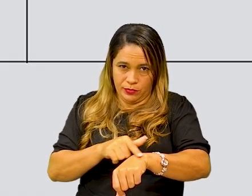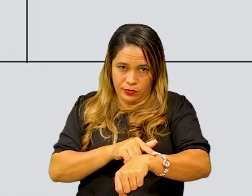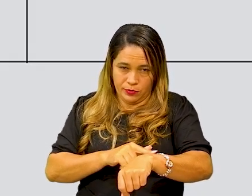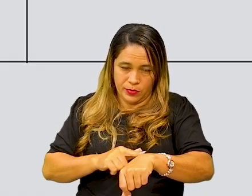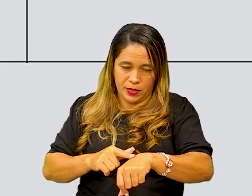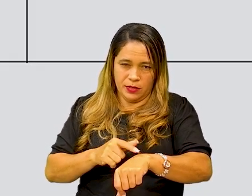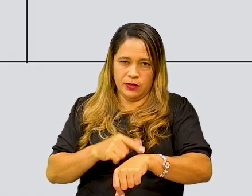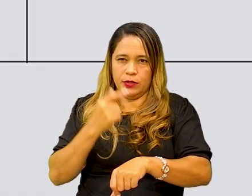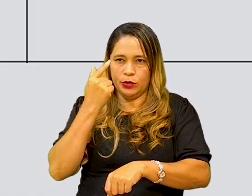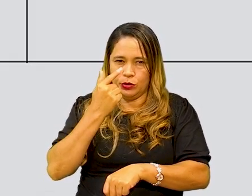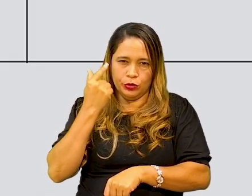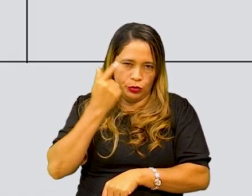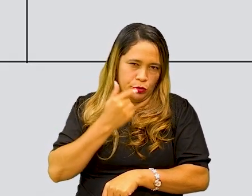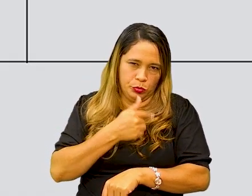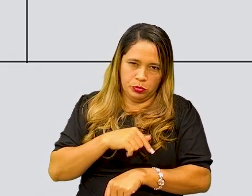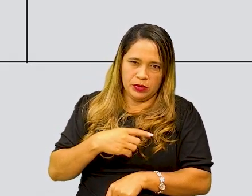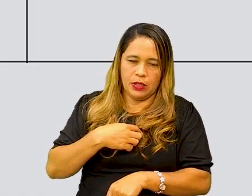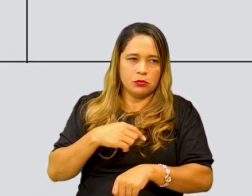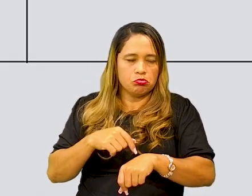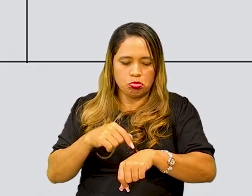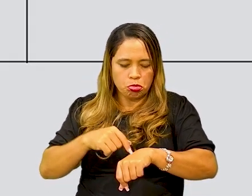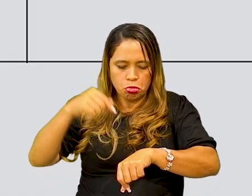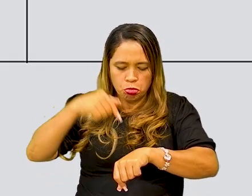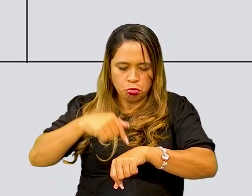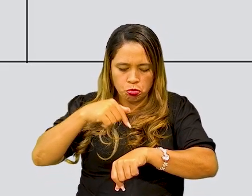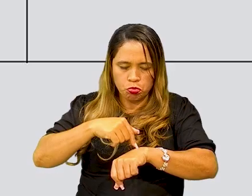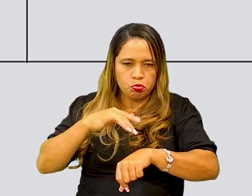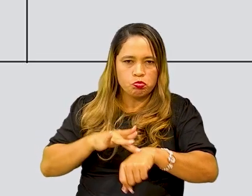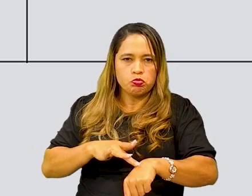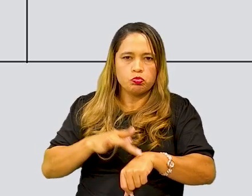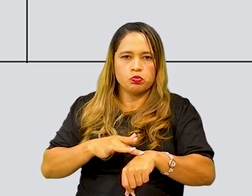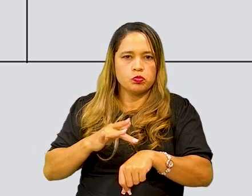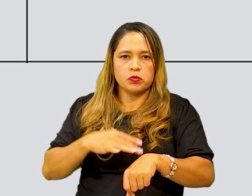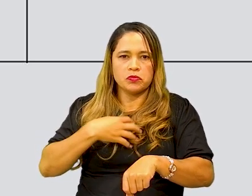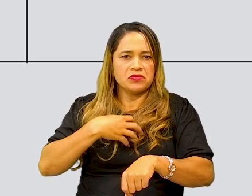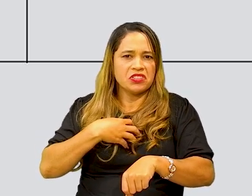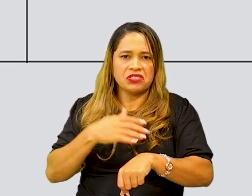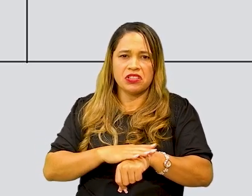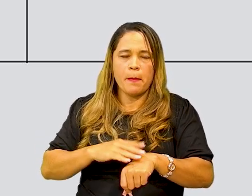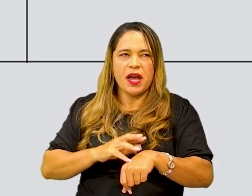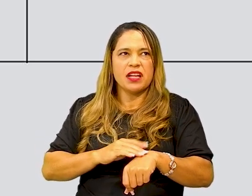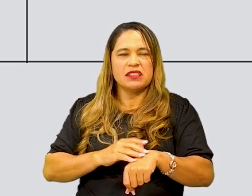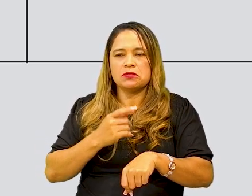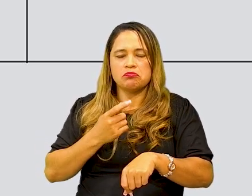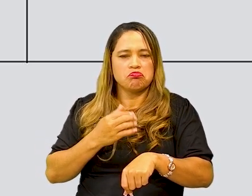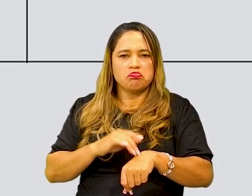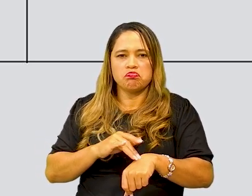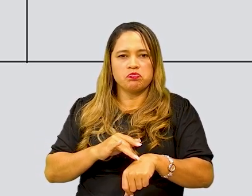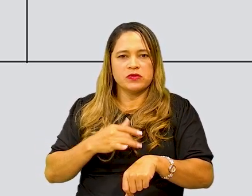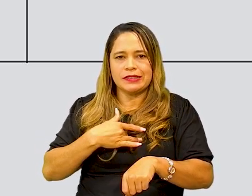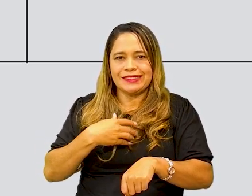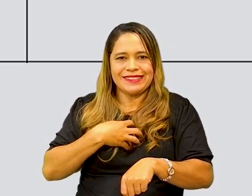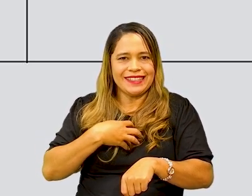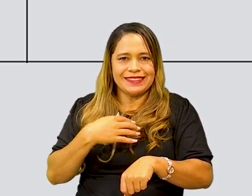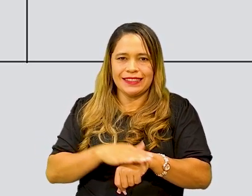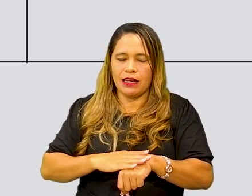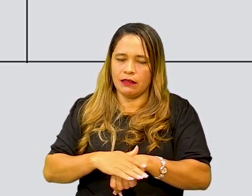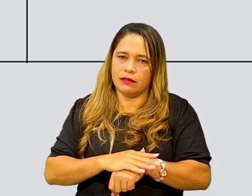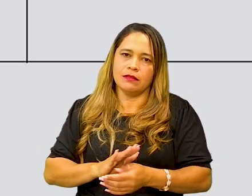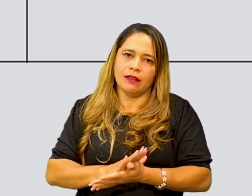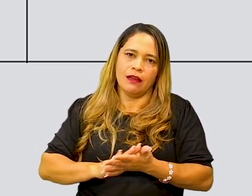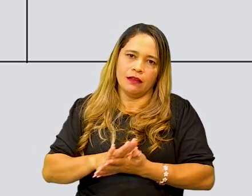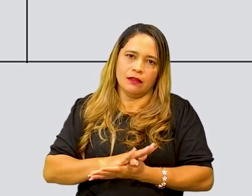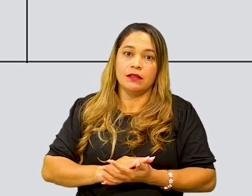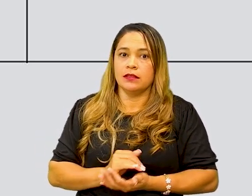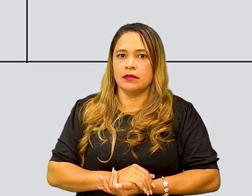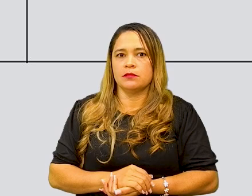vem acompanhada com perda de sensibilidade. A gente encosta na pele, parece que ela está dormente nesse local do ferimento. Isso pode ser